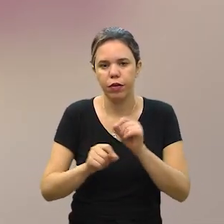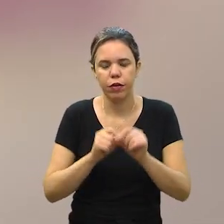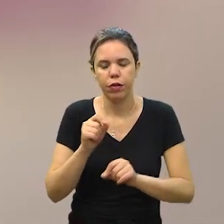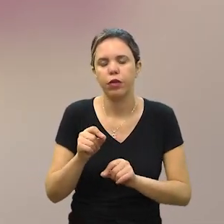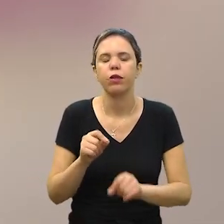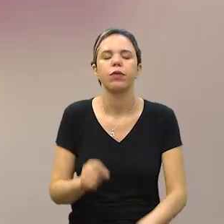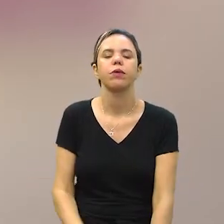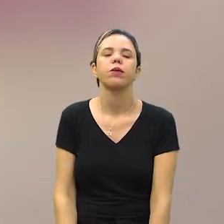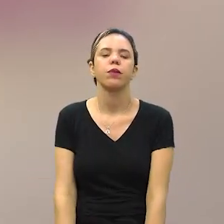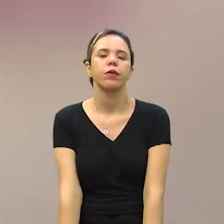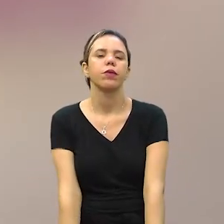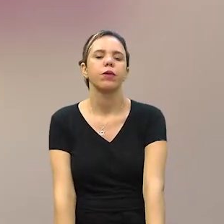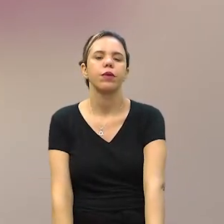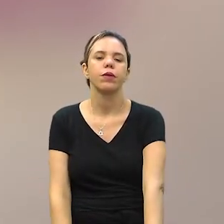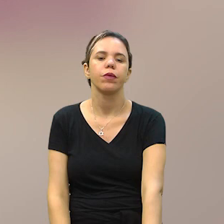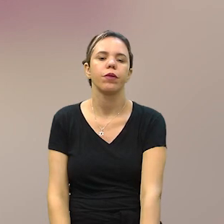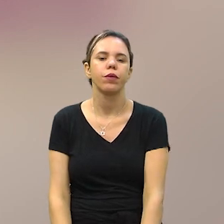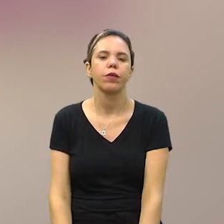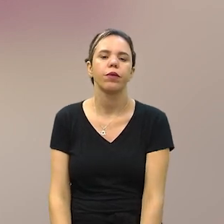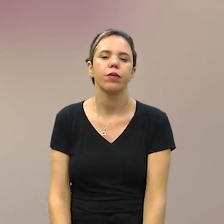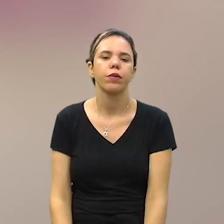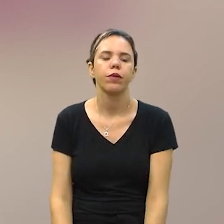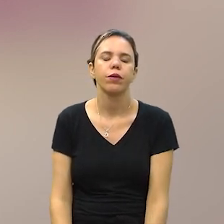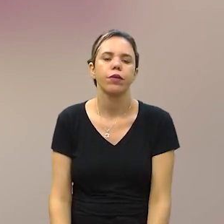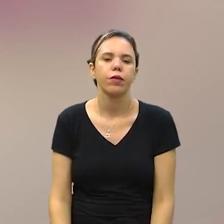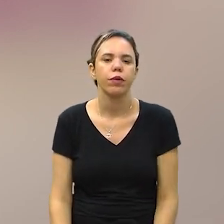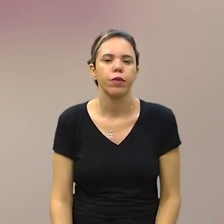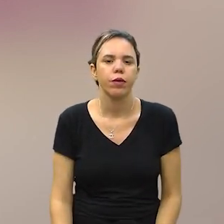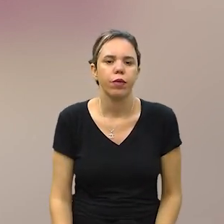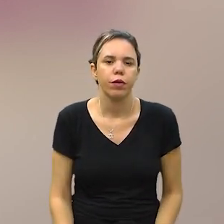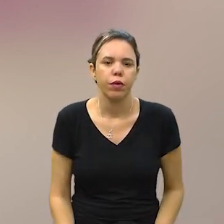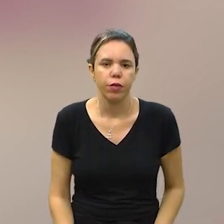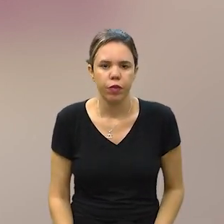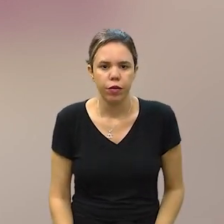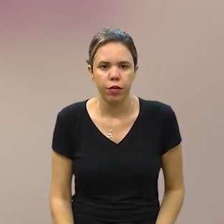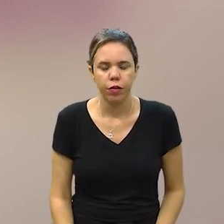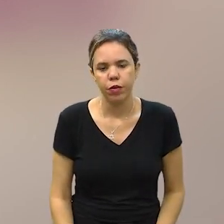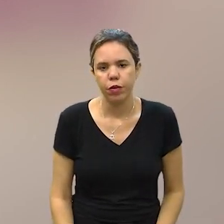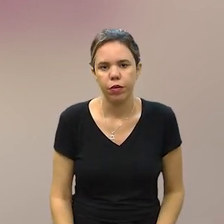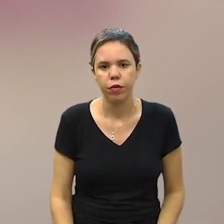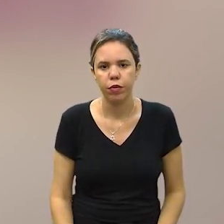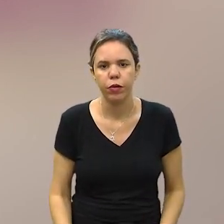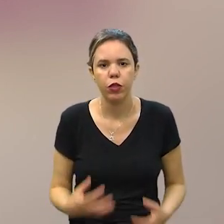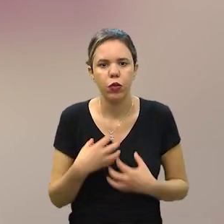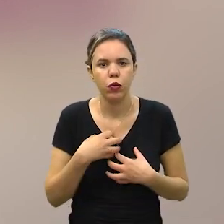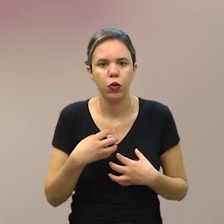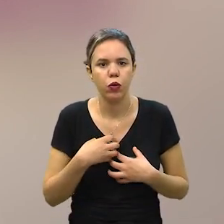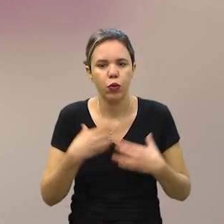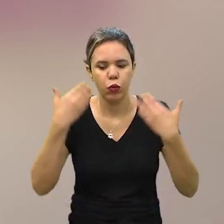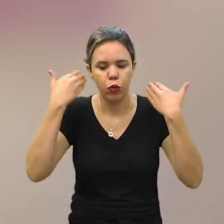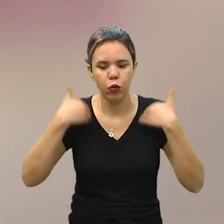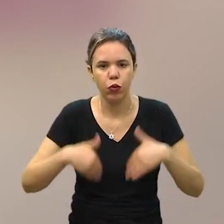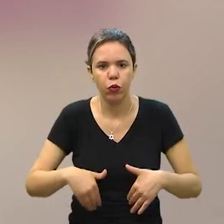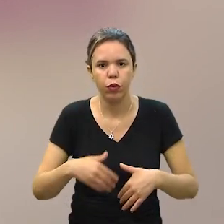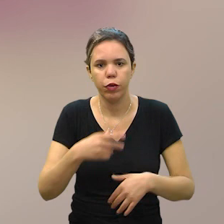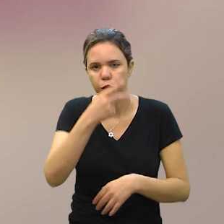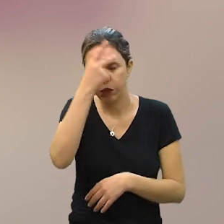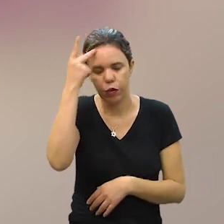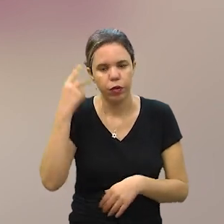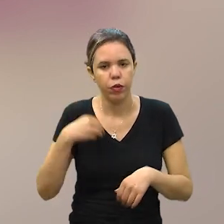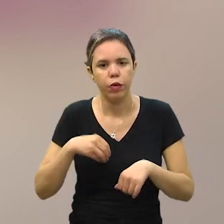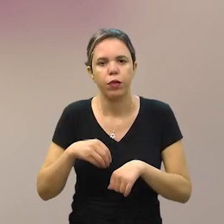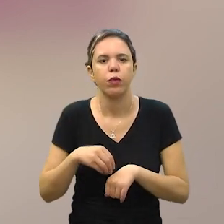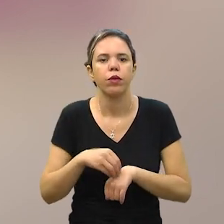A somatização, ela é aparentemente os sintomas no corpo, que a